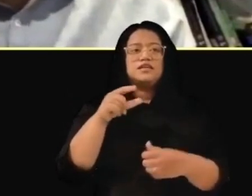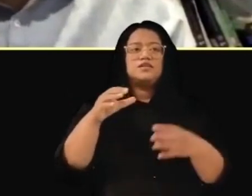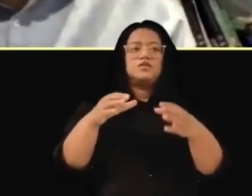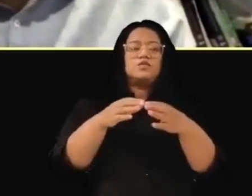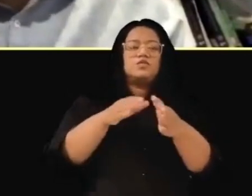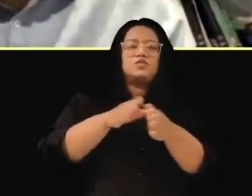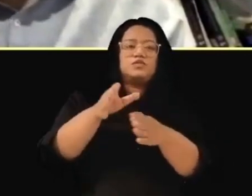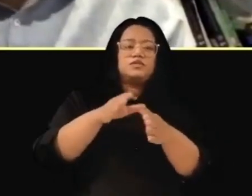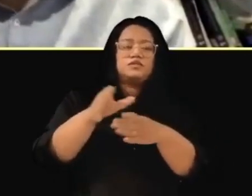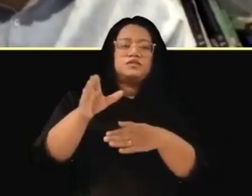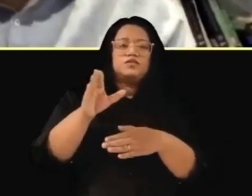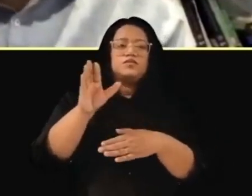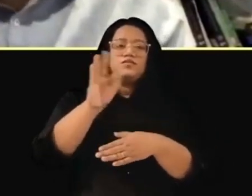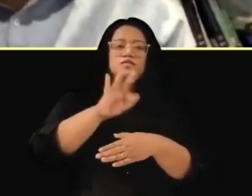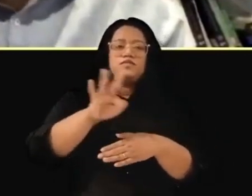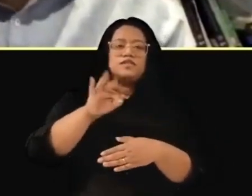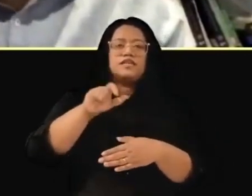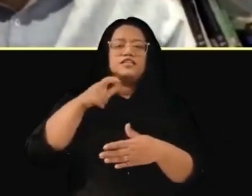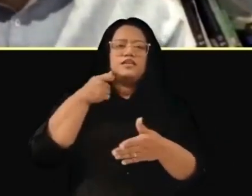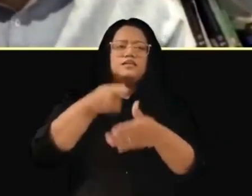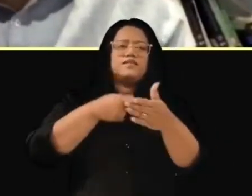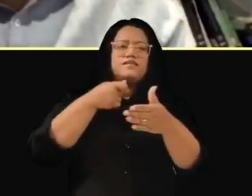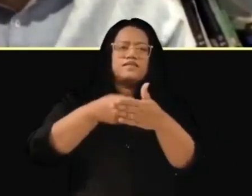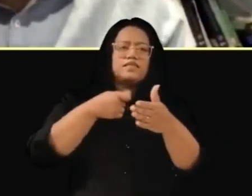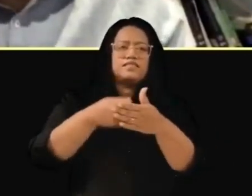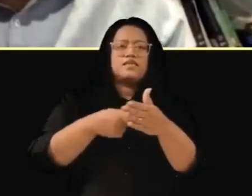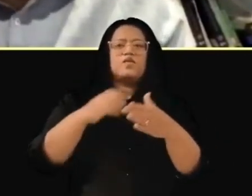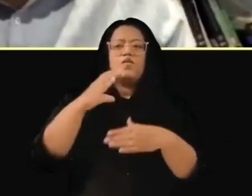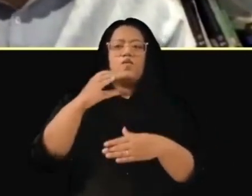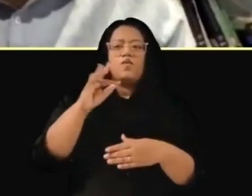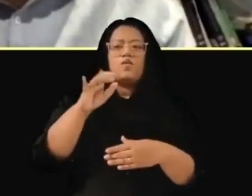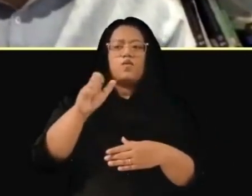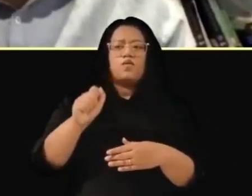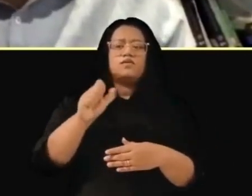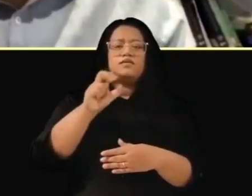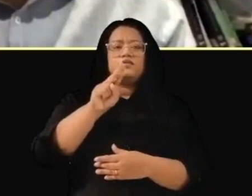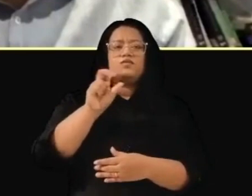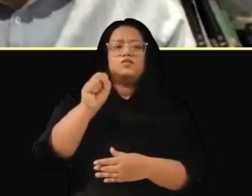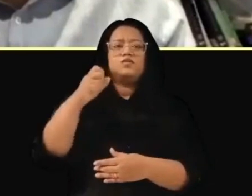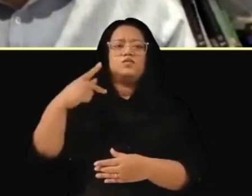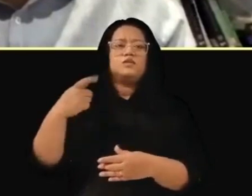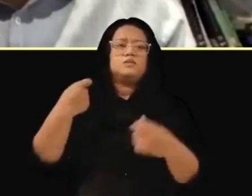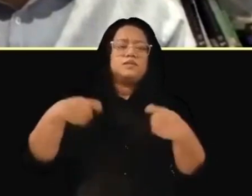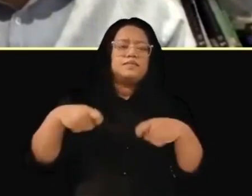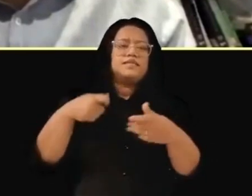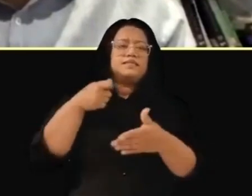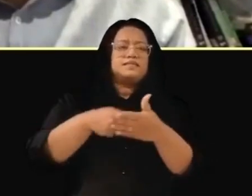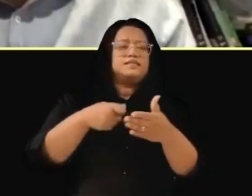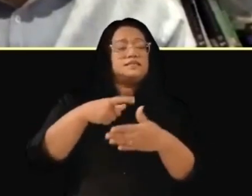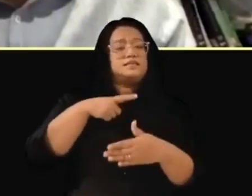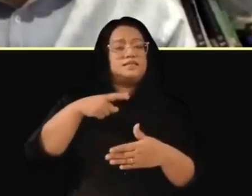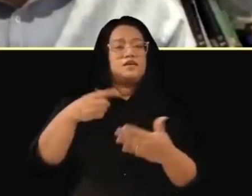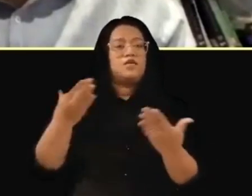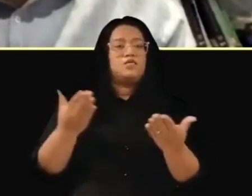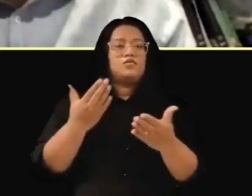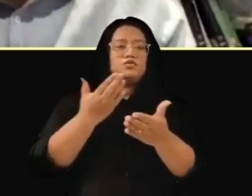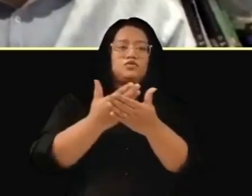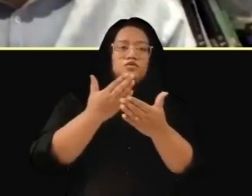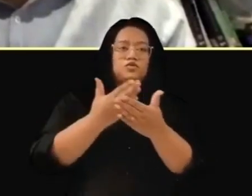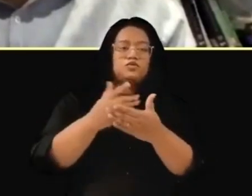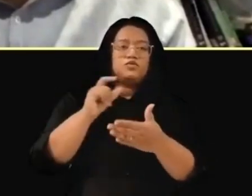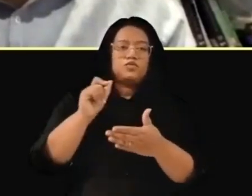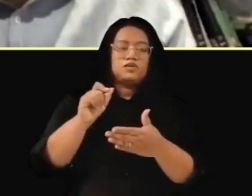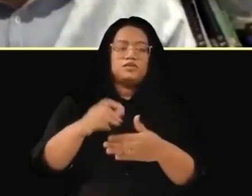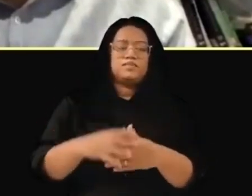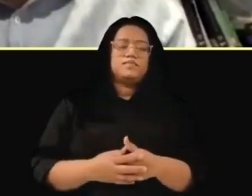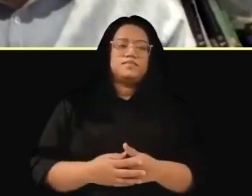André foi o colega que defendeu muito bem a questão das cotas na USP. E os estudos que nós temos hoje é que, felizmente, os alunos